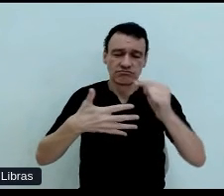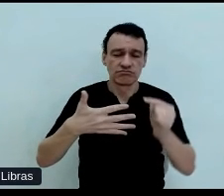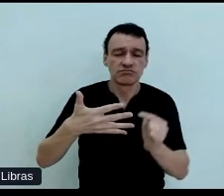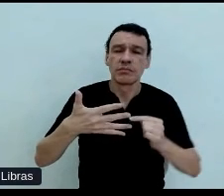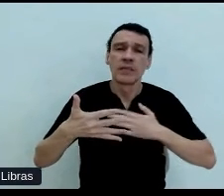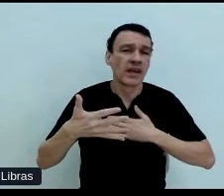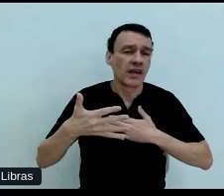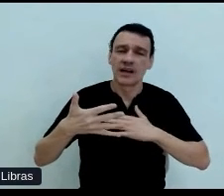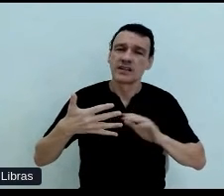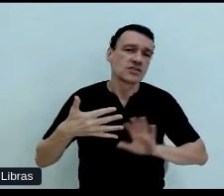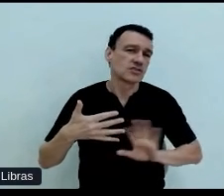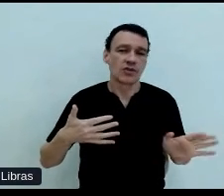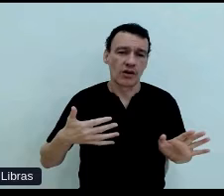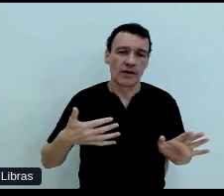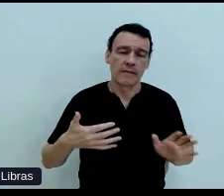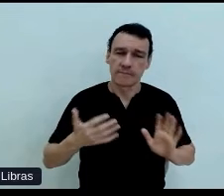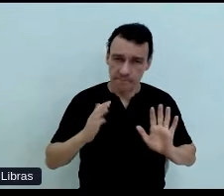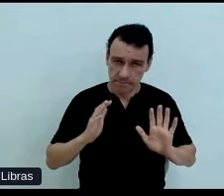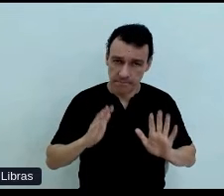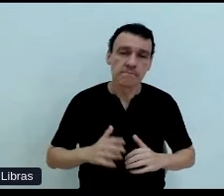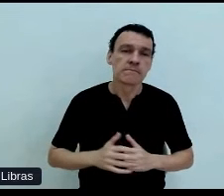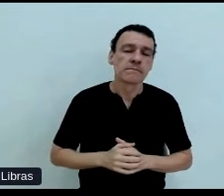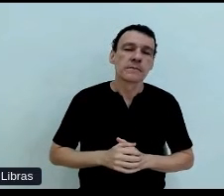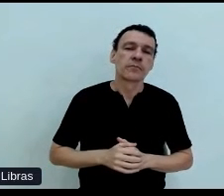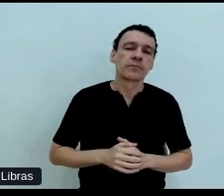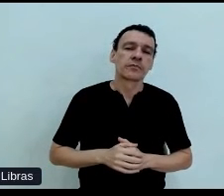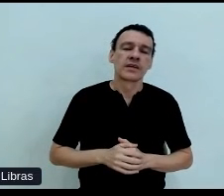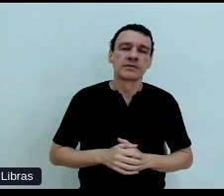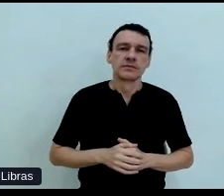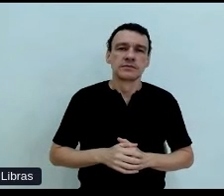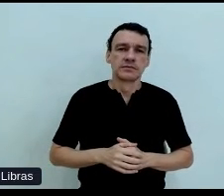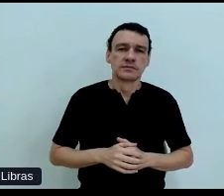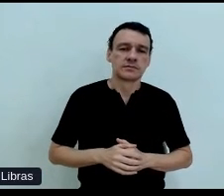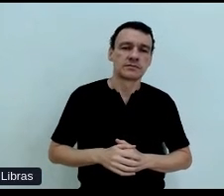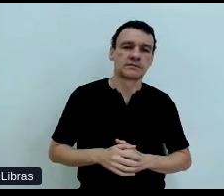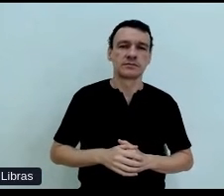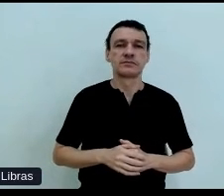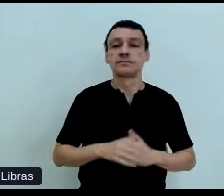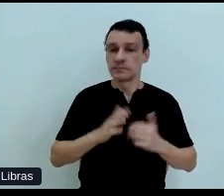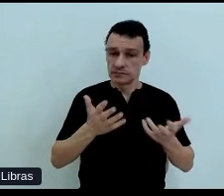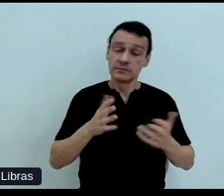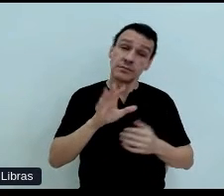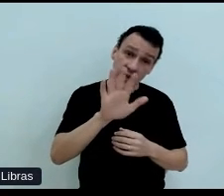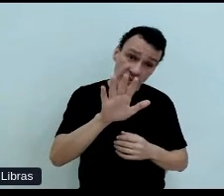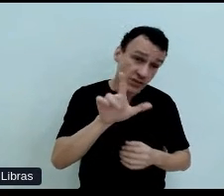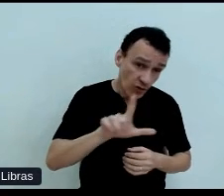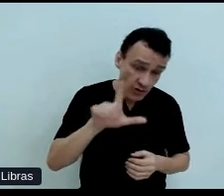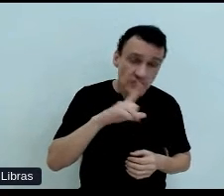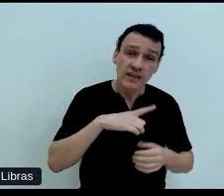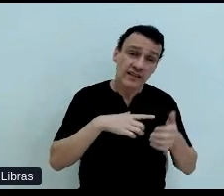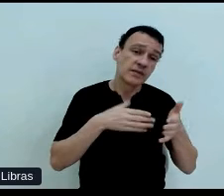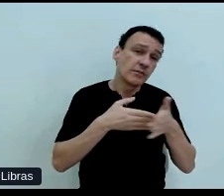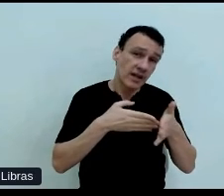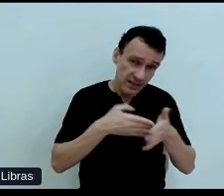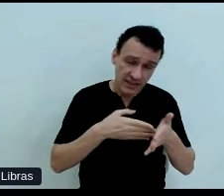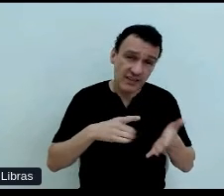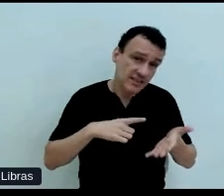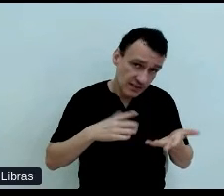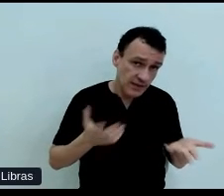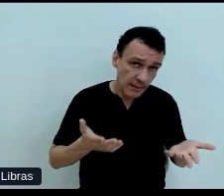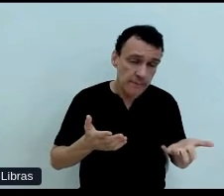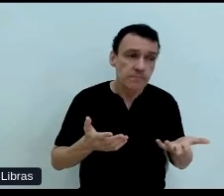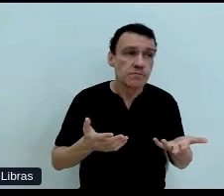quantas características eu tenho. Então, a deficiência, ela é vista desta maneira também. E aí, interação com o meio. Por